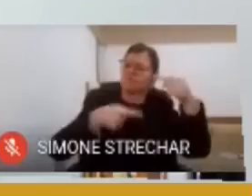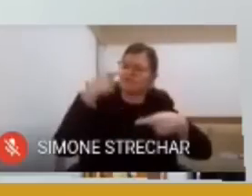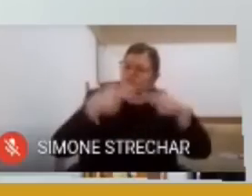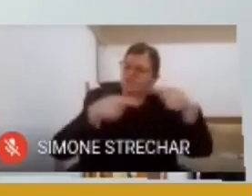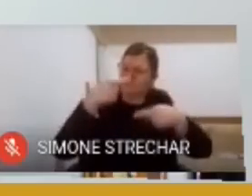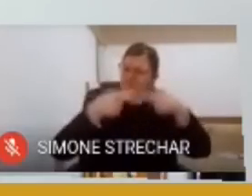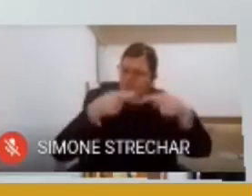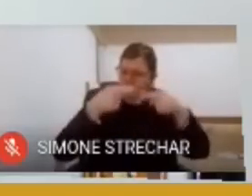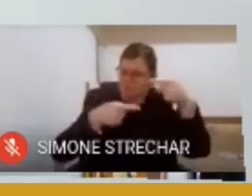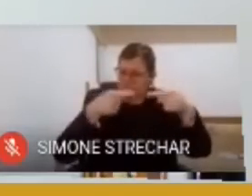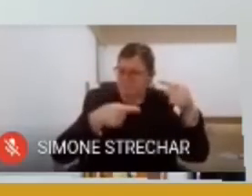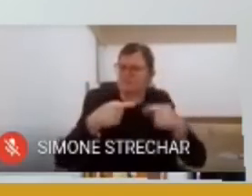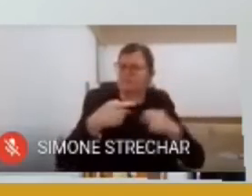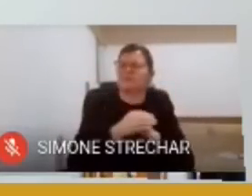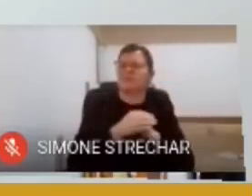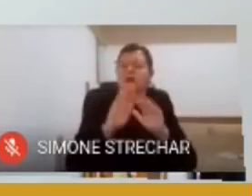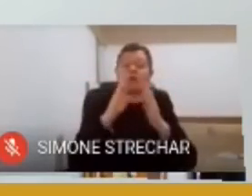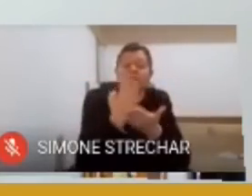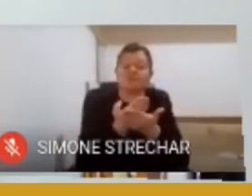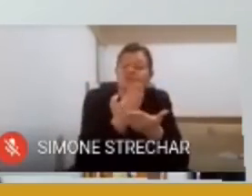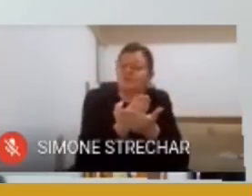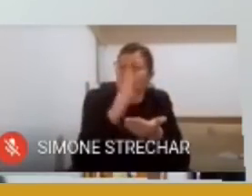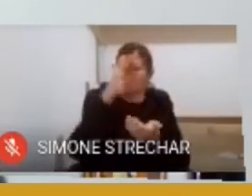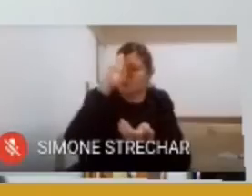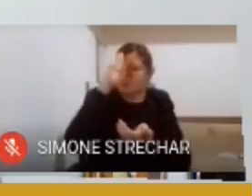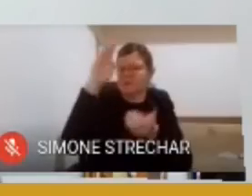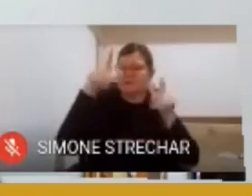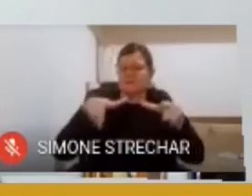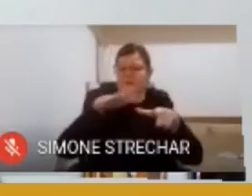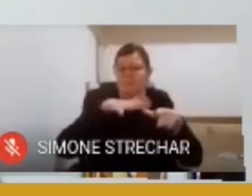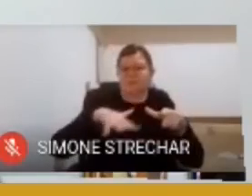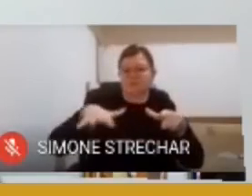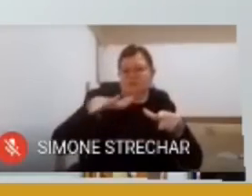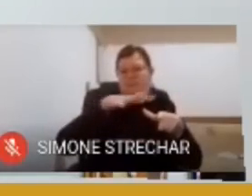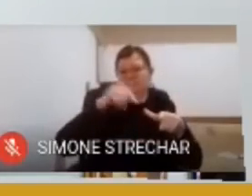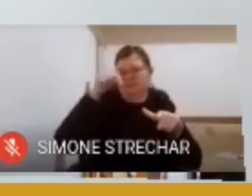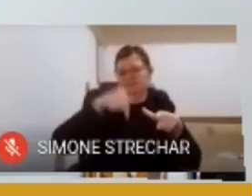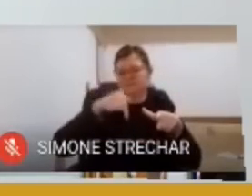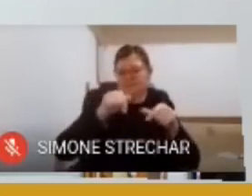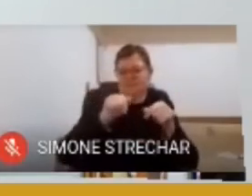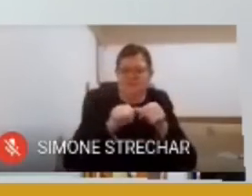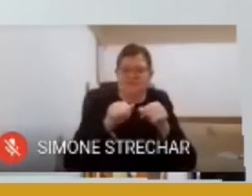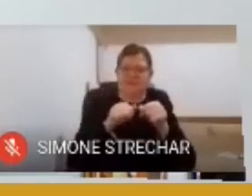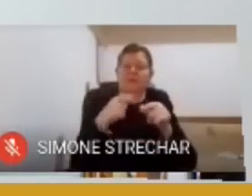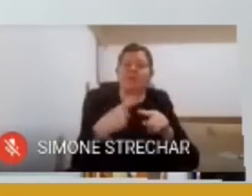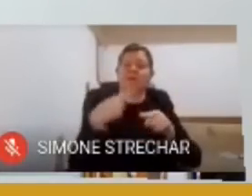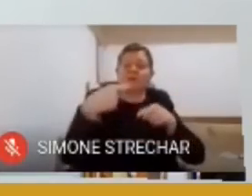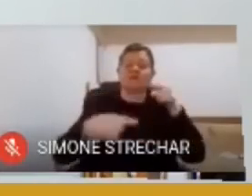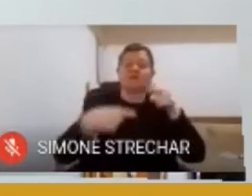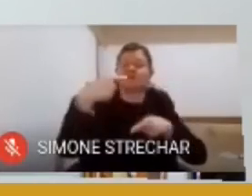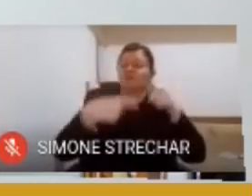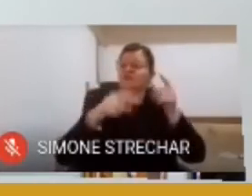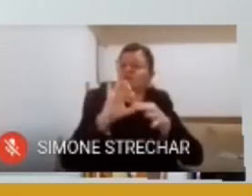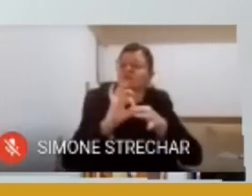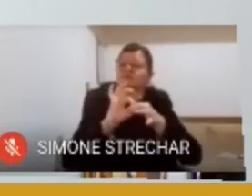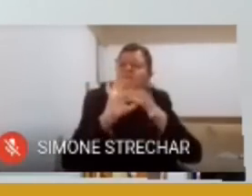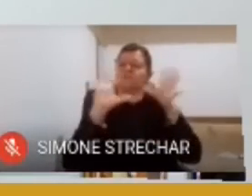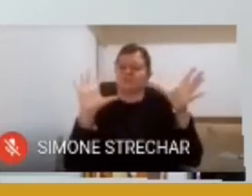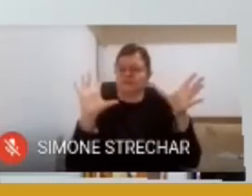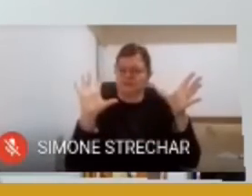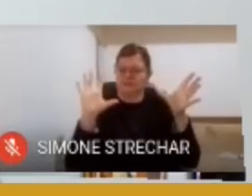sexual. Eu imagino que essas ações, essas atitudes, nós precisamos fazer cada vez mais para que seja um tema cada vez